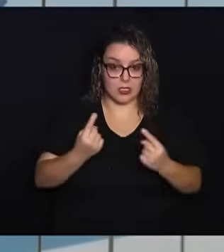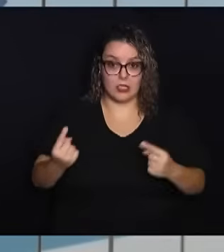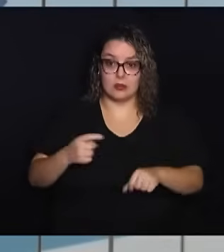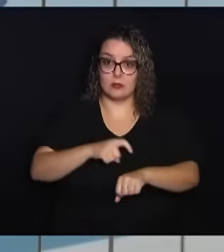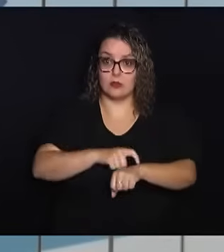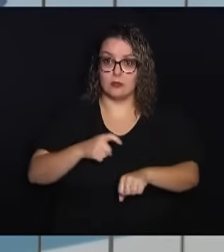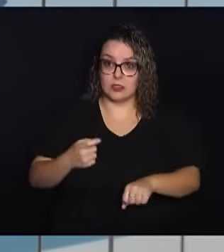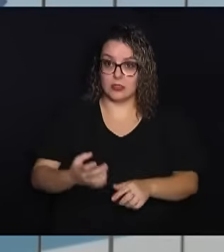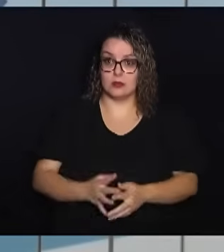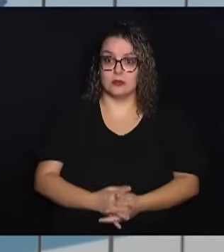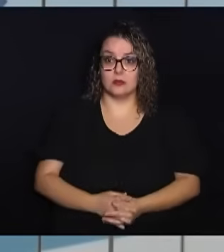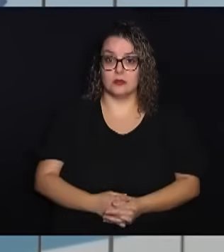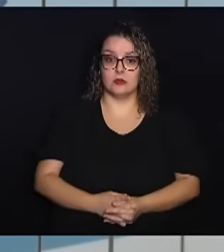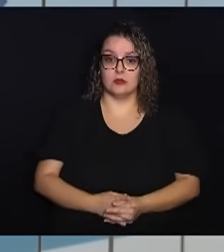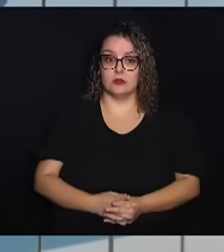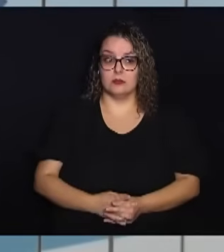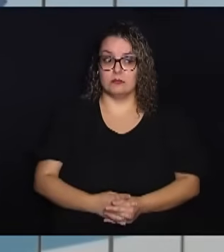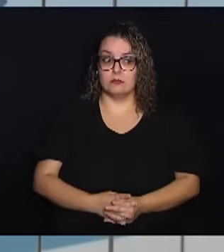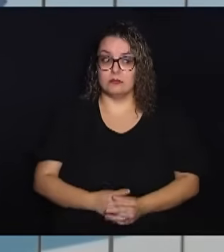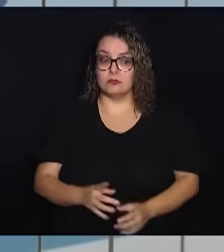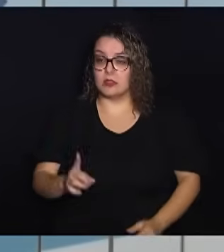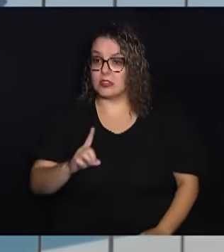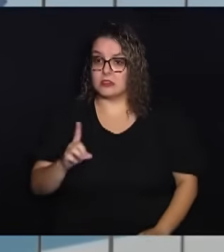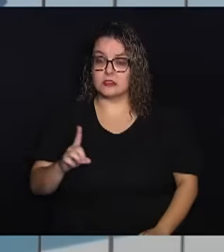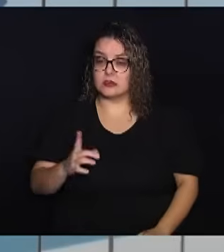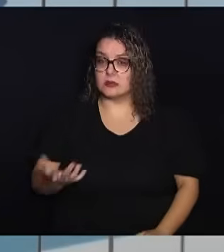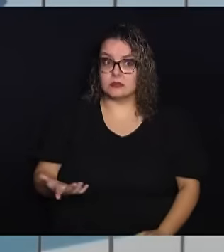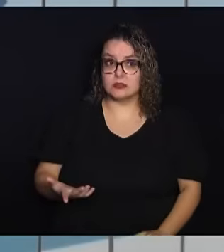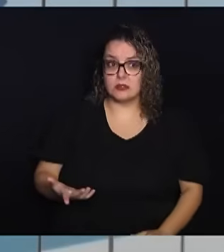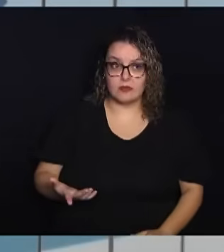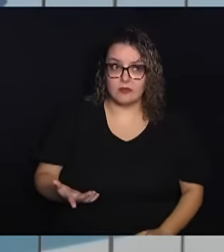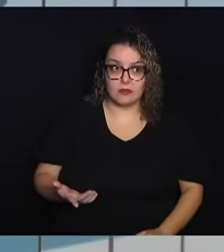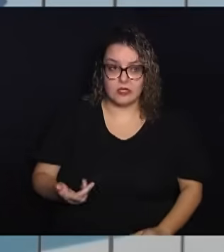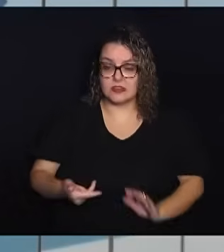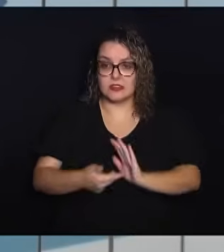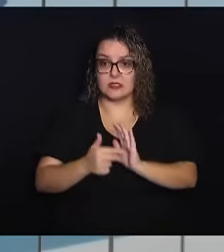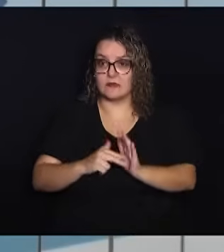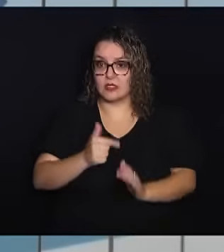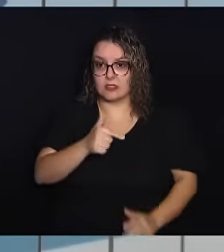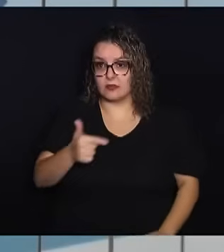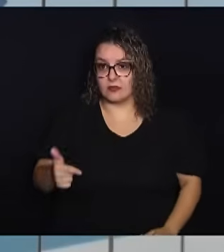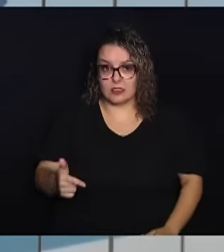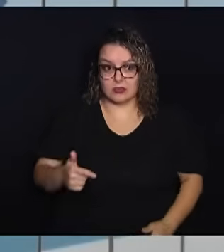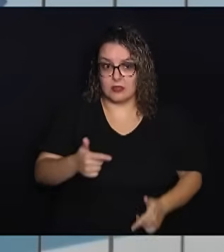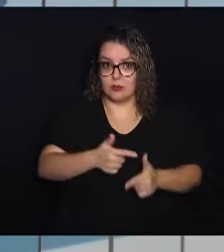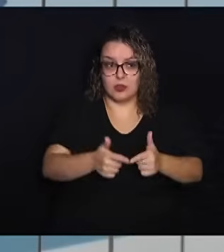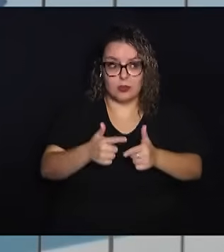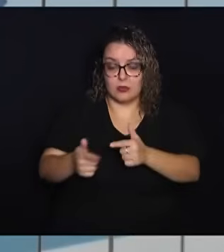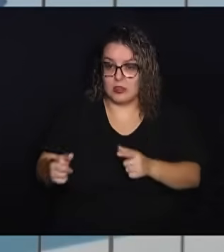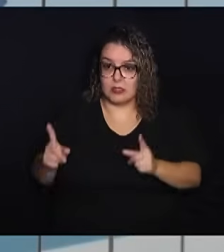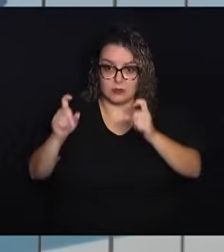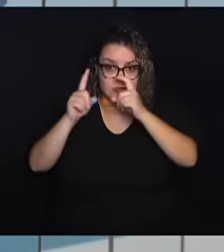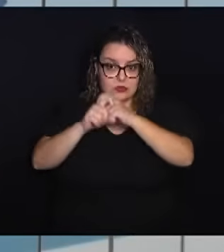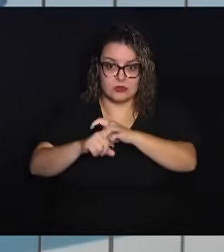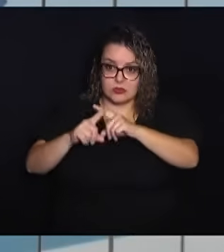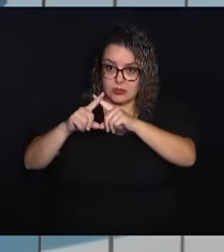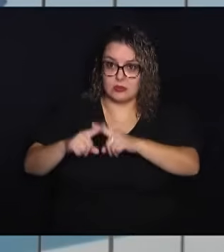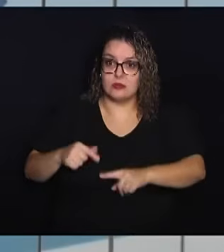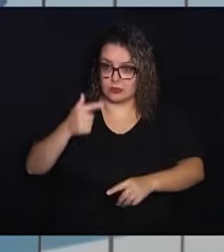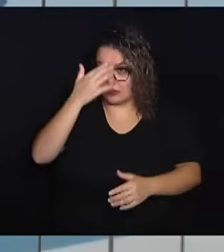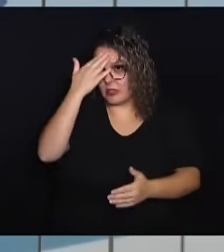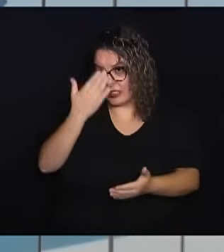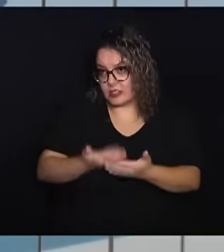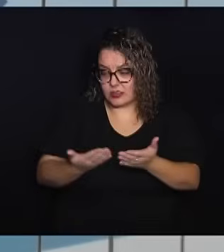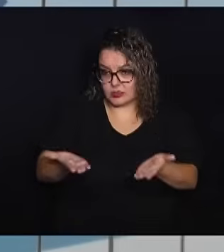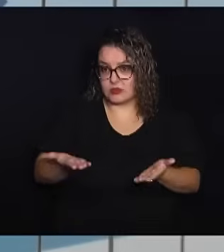situação, mas isso não vai te deixar inerente a passar por períodos desafiadores, né? E é isso, eu acredito muito nisso,